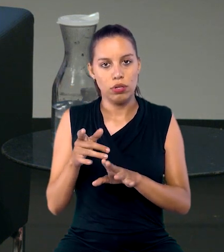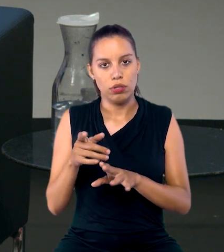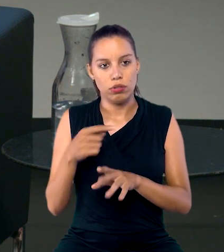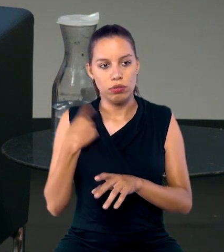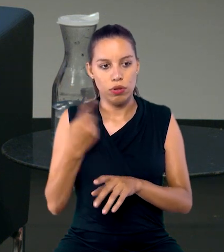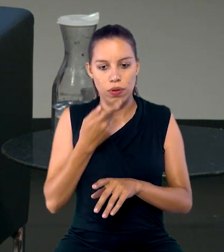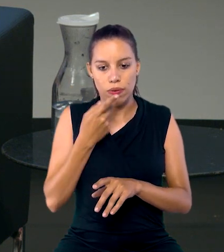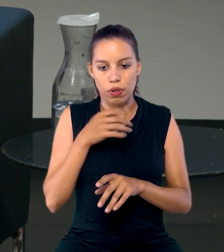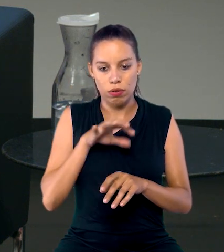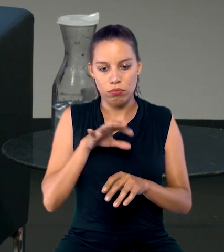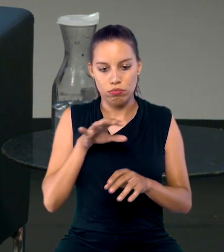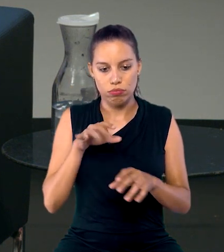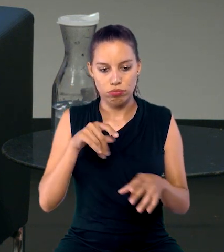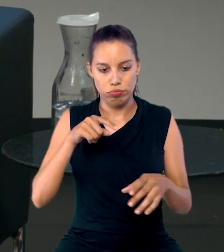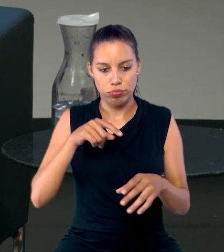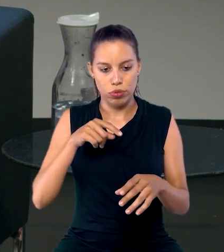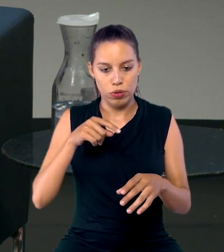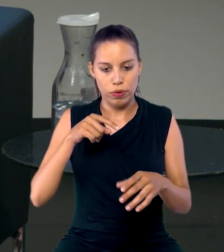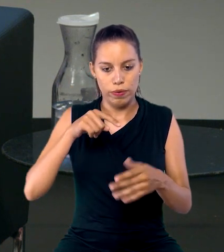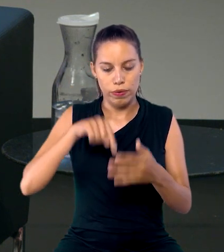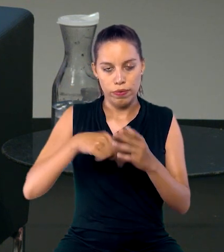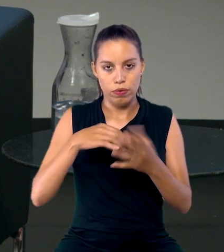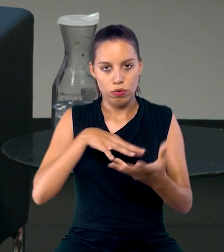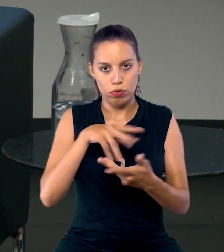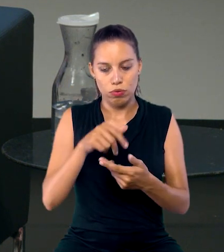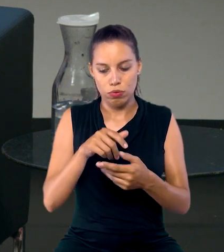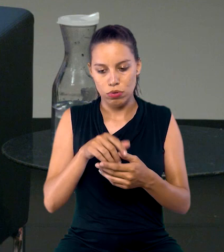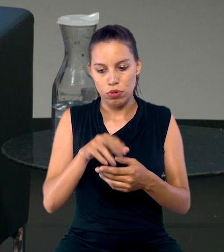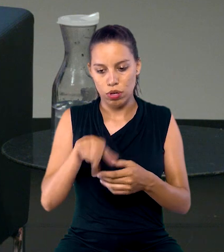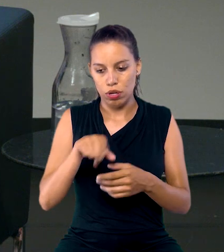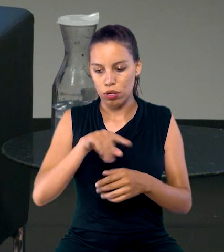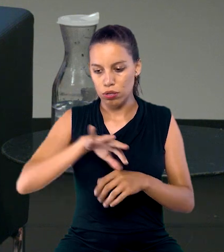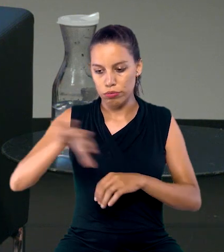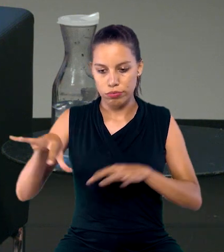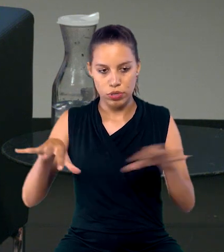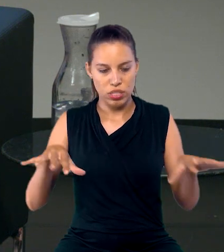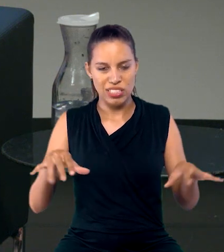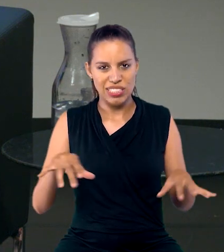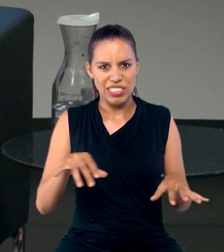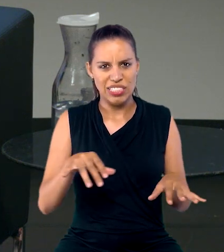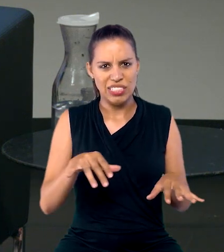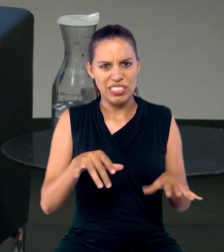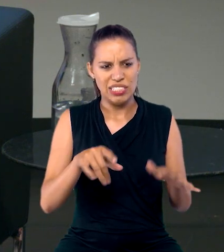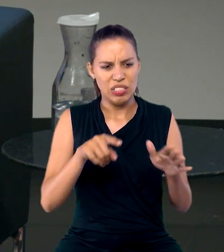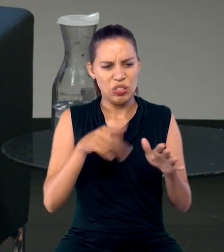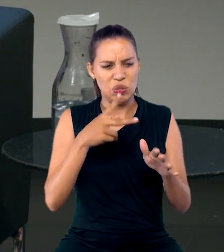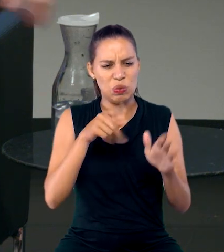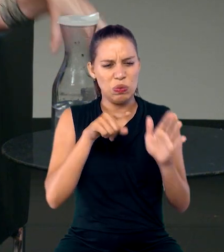falando tanto, né? E o resto da pergunta eu esqueci.